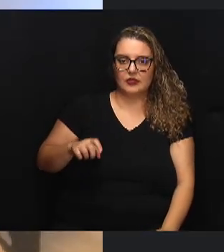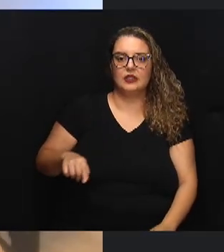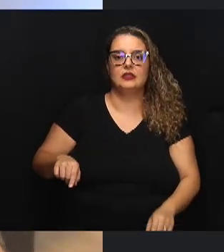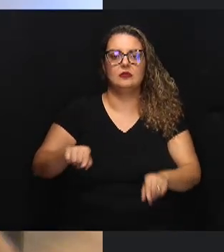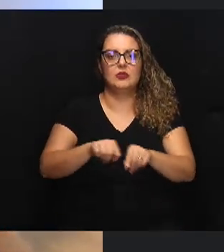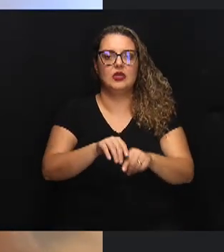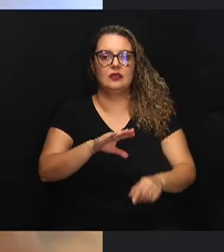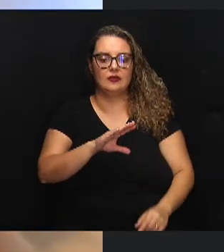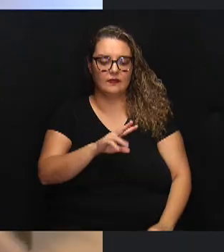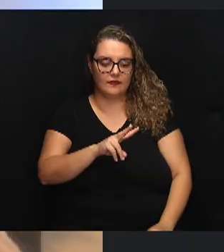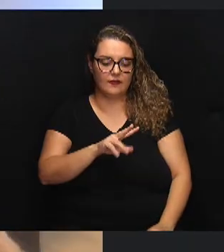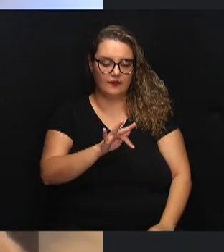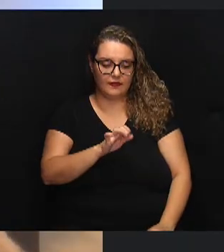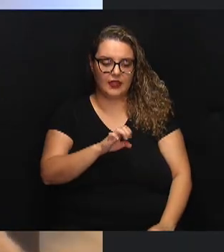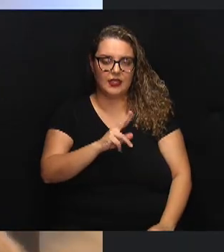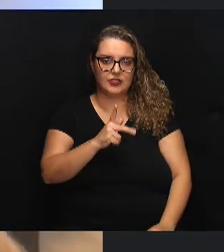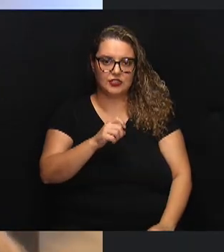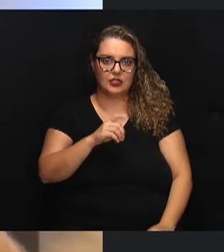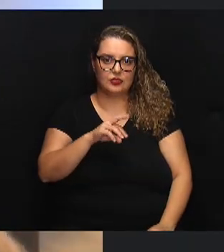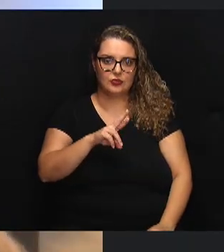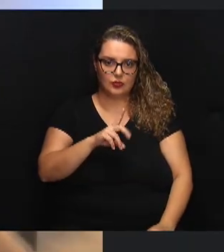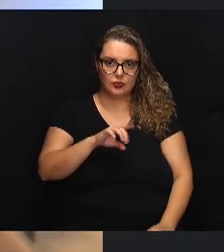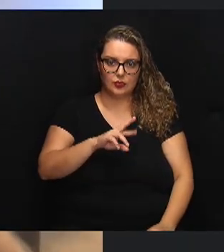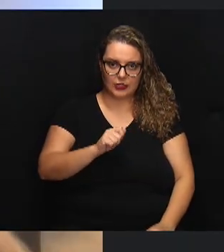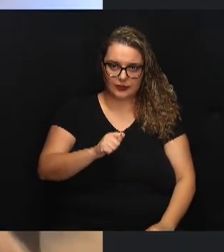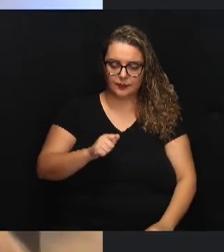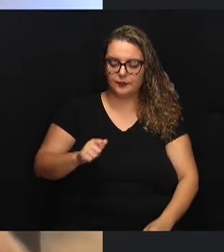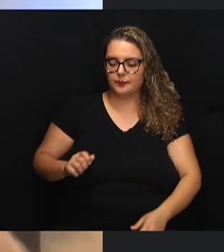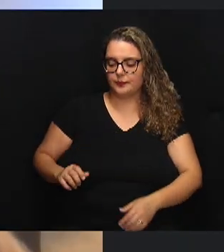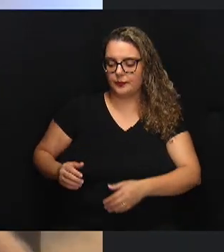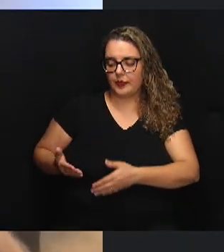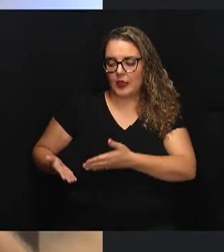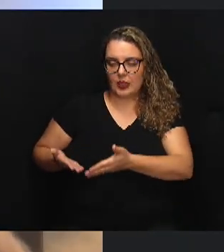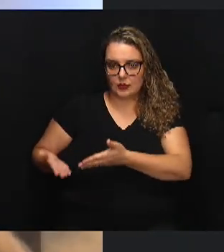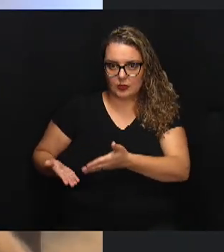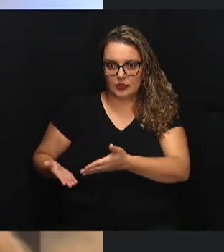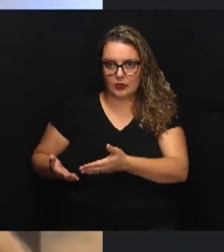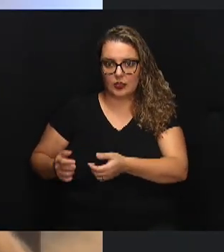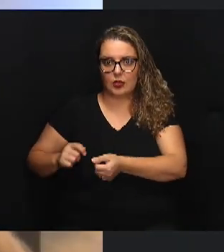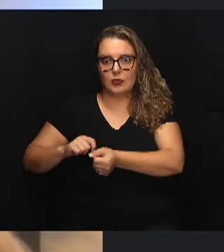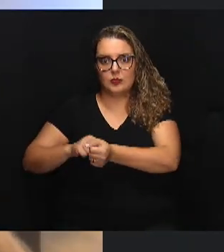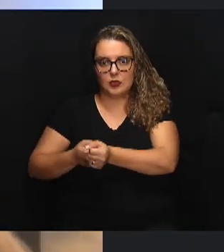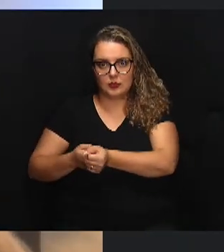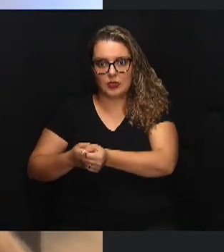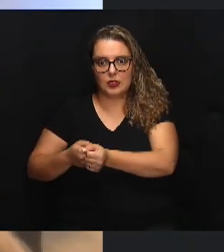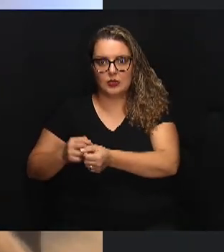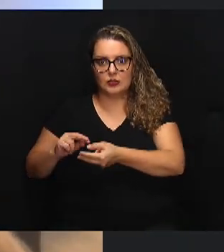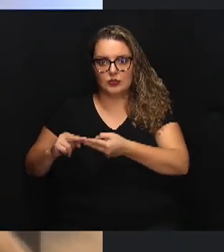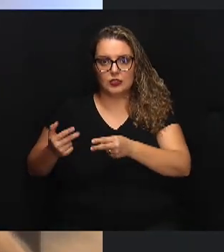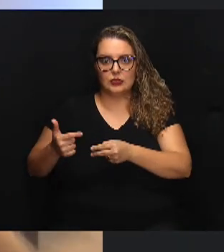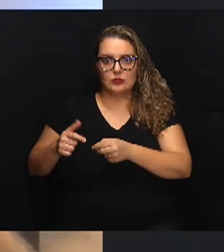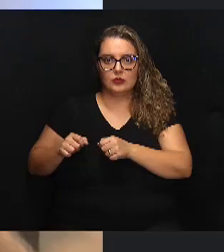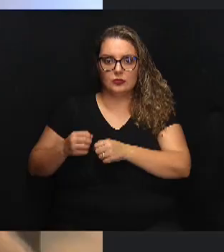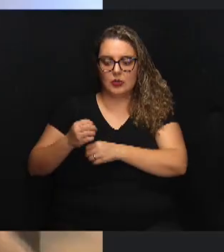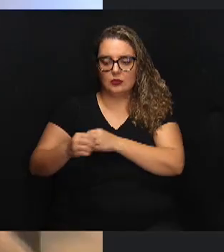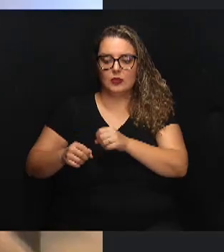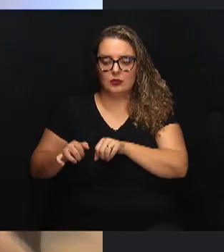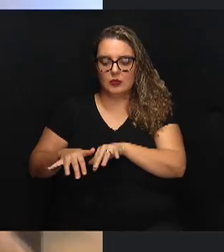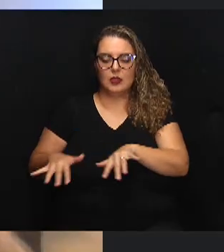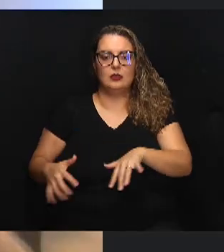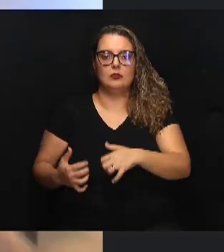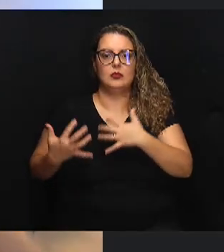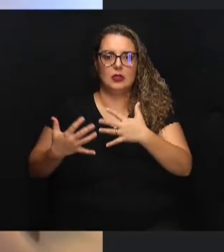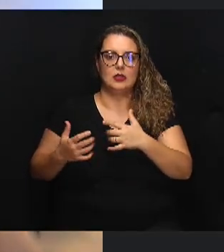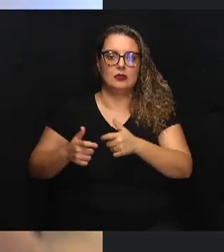um tratamento que vai ali bloquear aquele gene e dessa forma não há uma proliferação celular que vai aumentar a disseminação